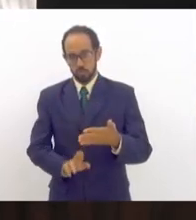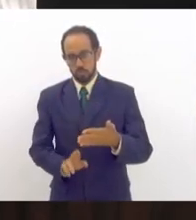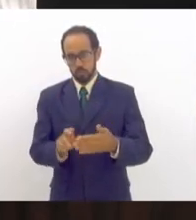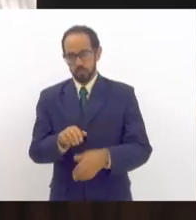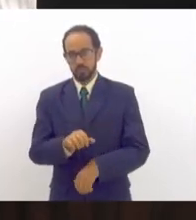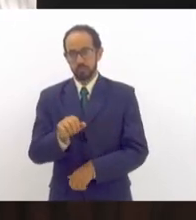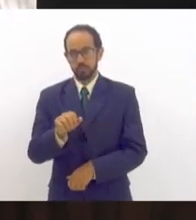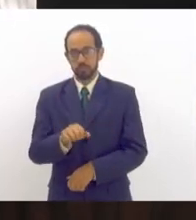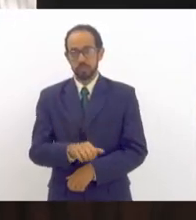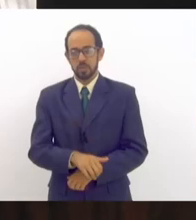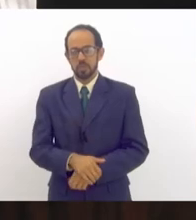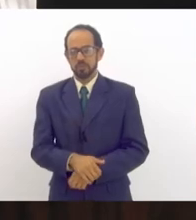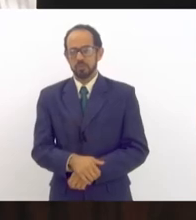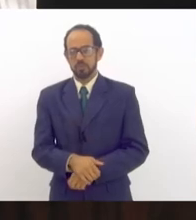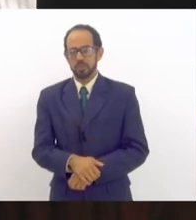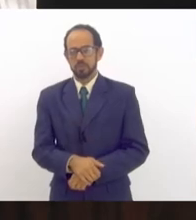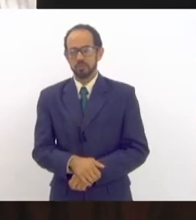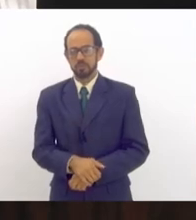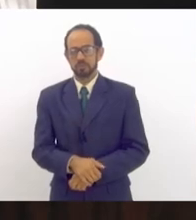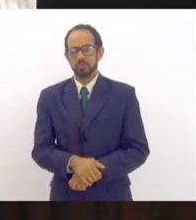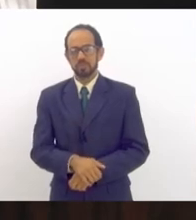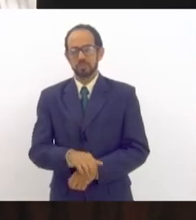Andrezinho siciliano